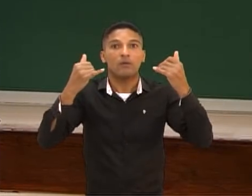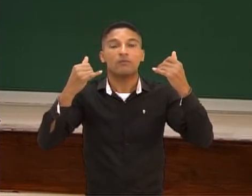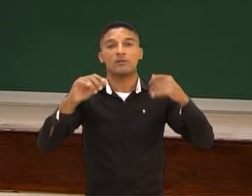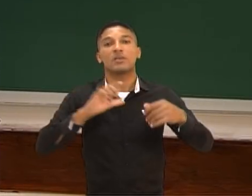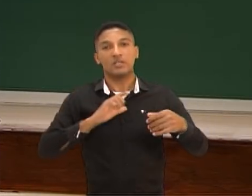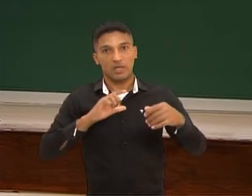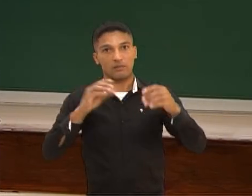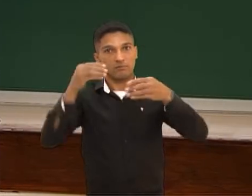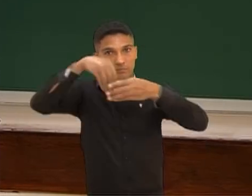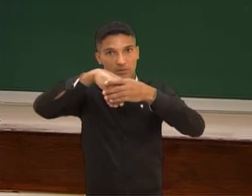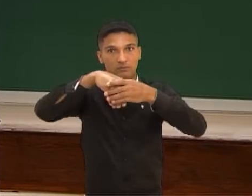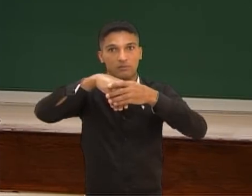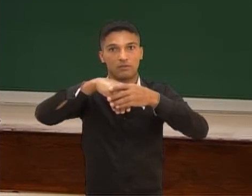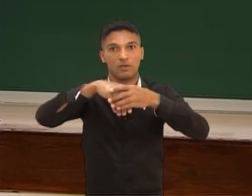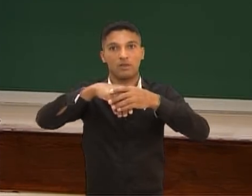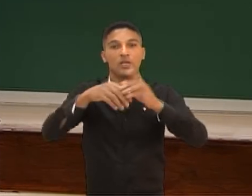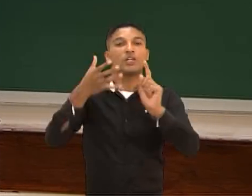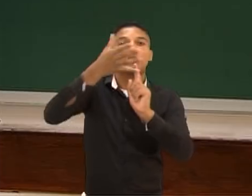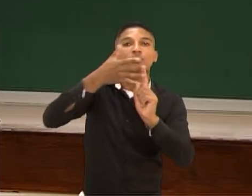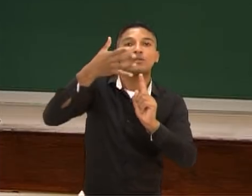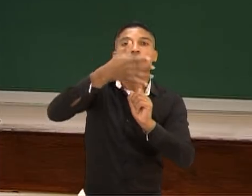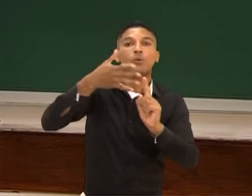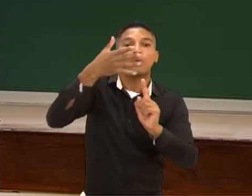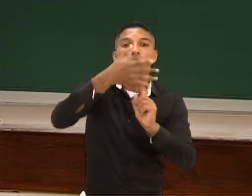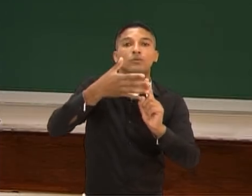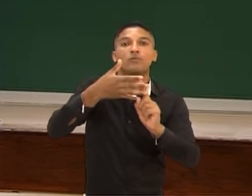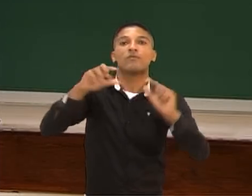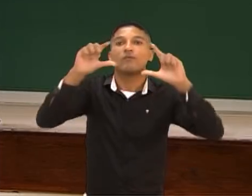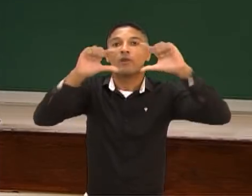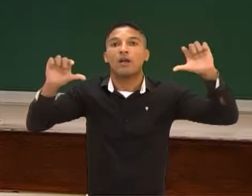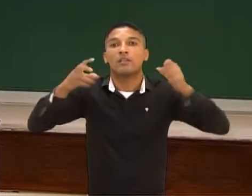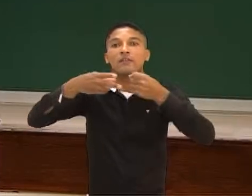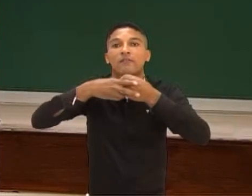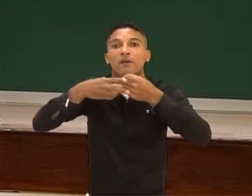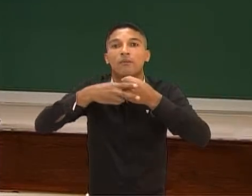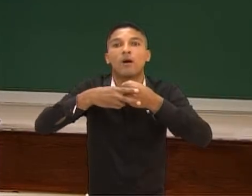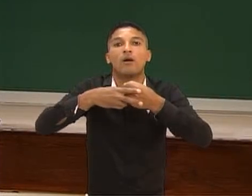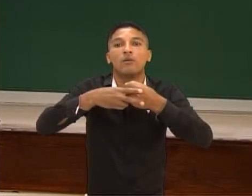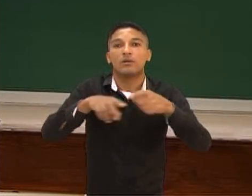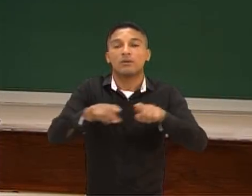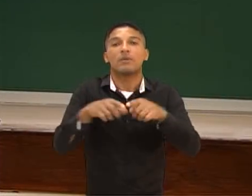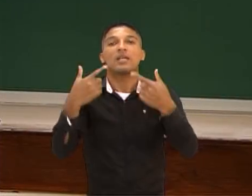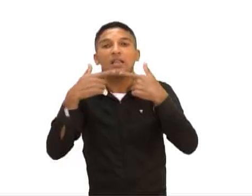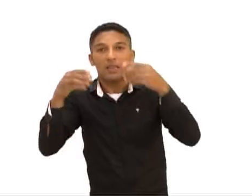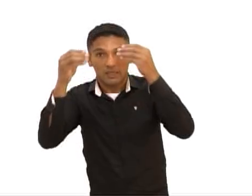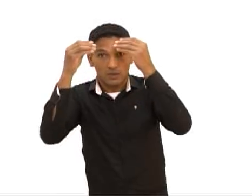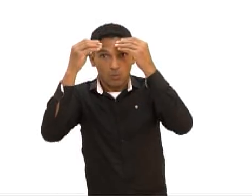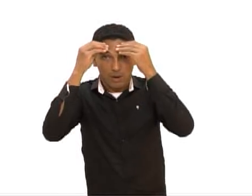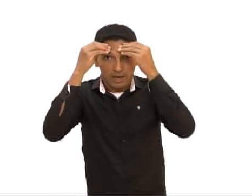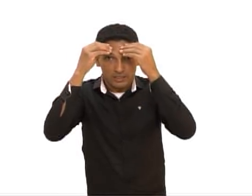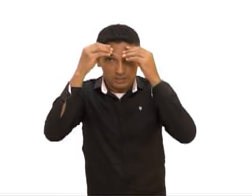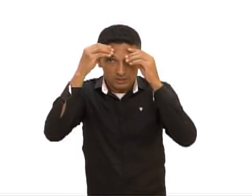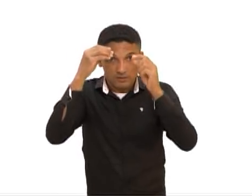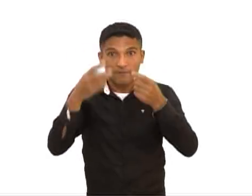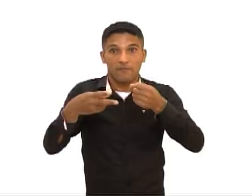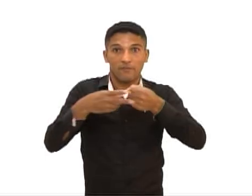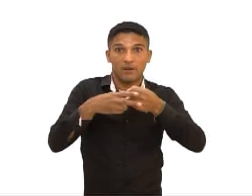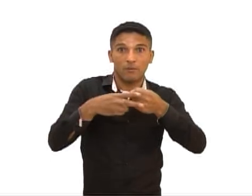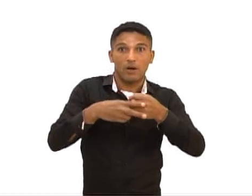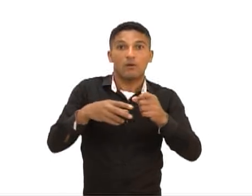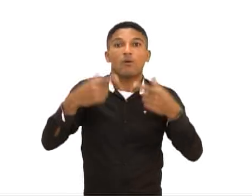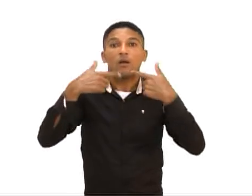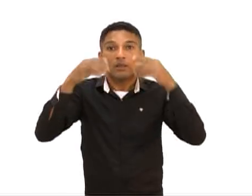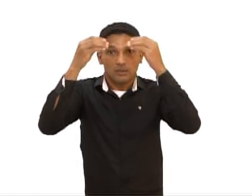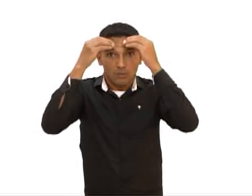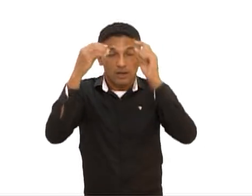verbal, né, as palavras que estão ali colocadas, e da linguagem não verbal, ok? Então vamos ver aqui o primeiro que a gente trouxe. Então